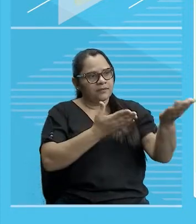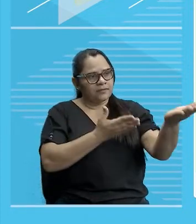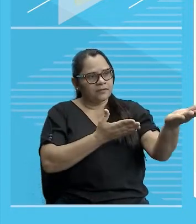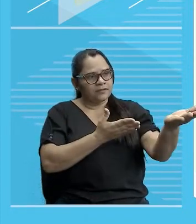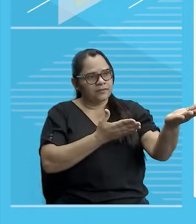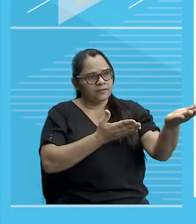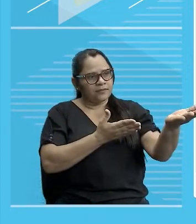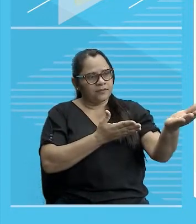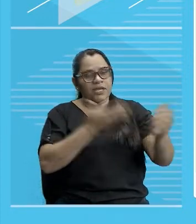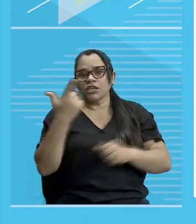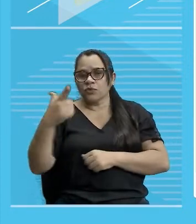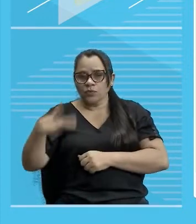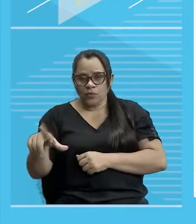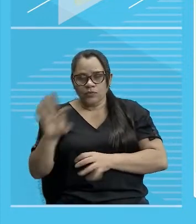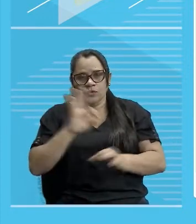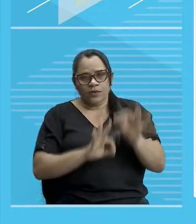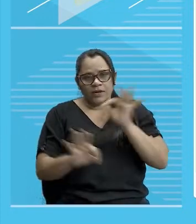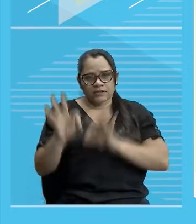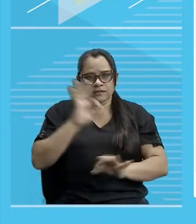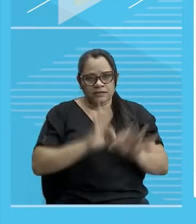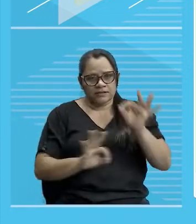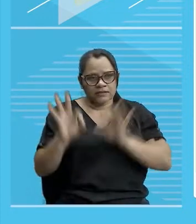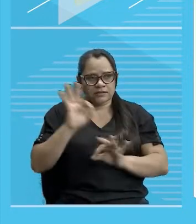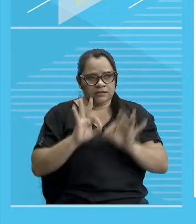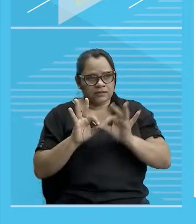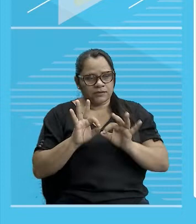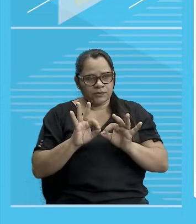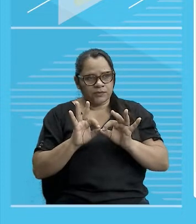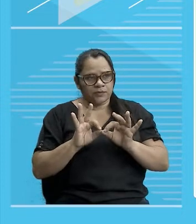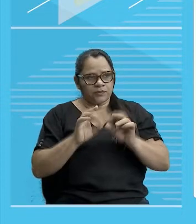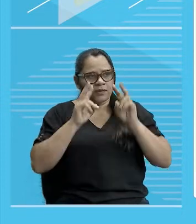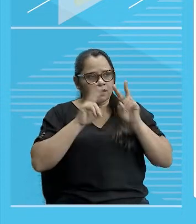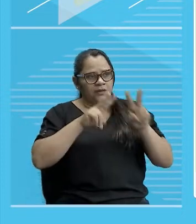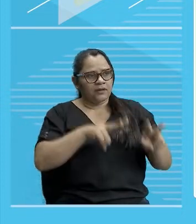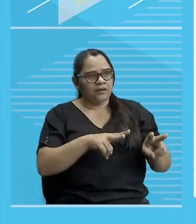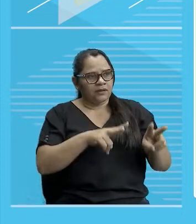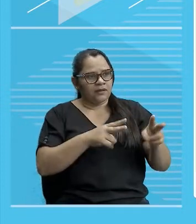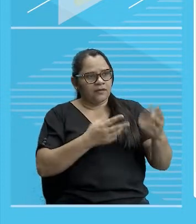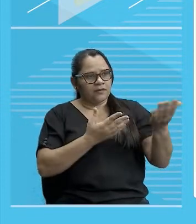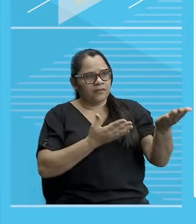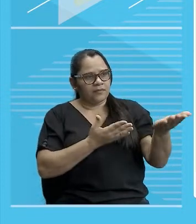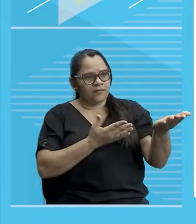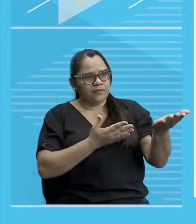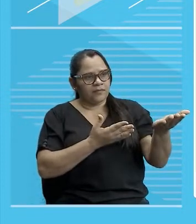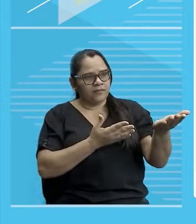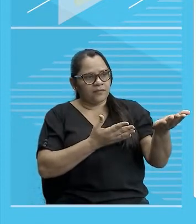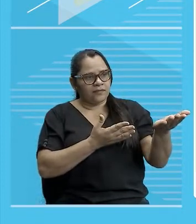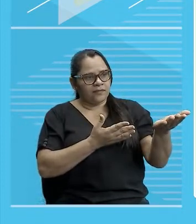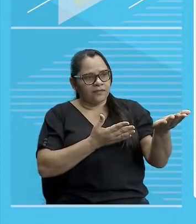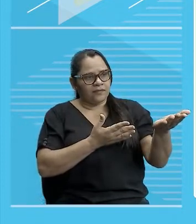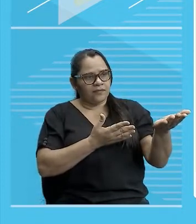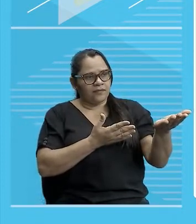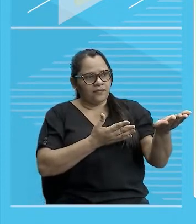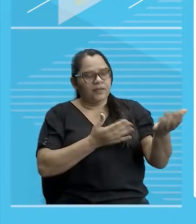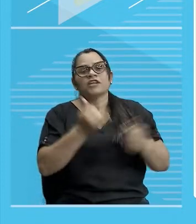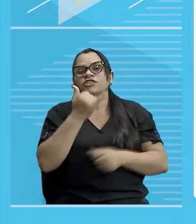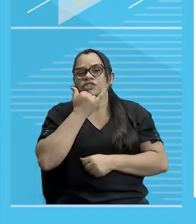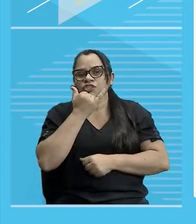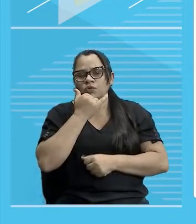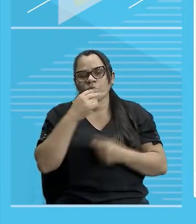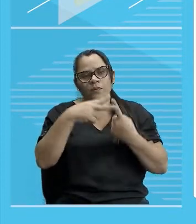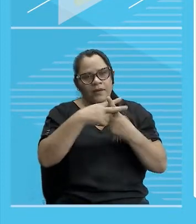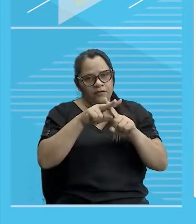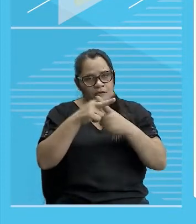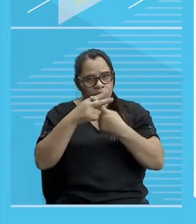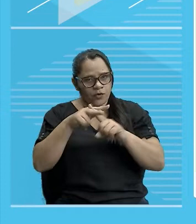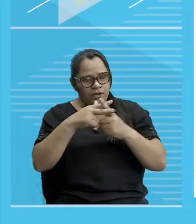e aqui meus amores é desculpa acabei errando aqui mas vamos correge o professor